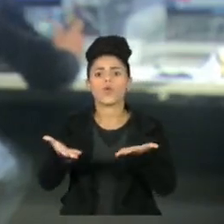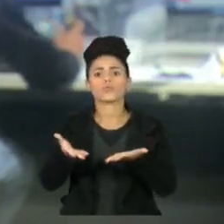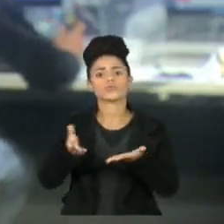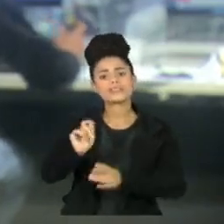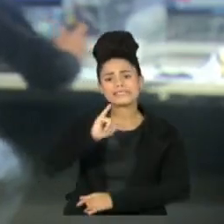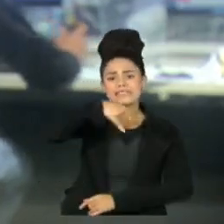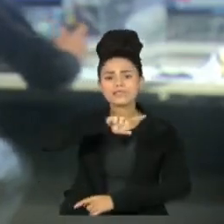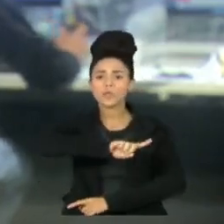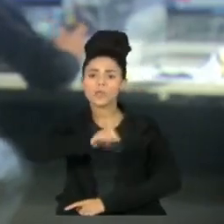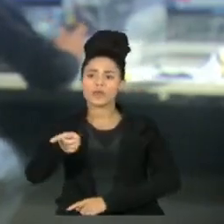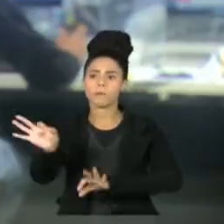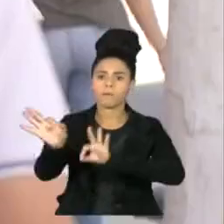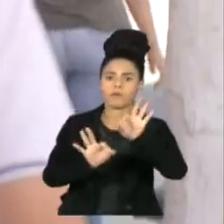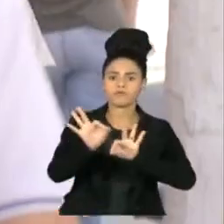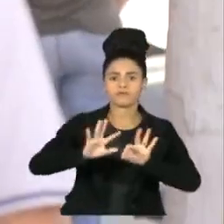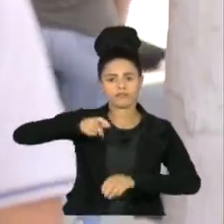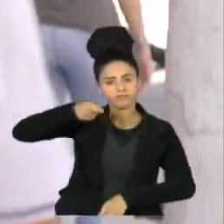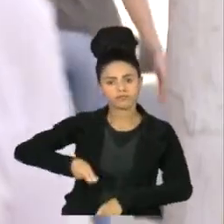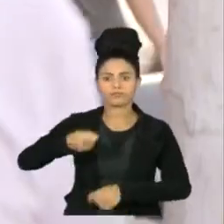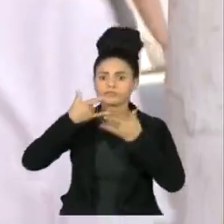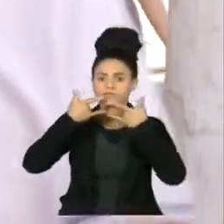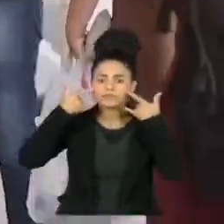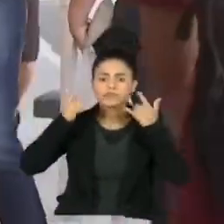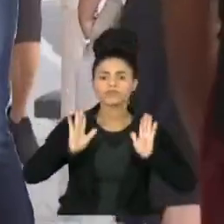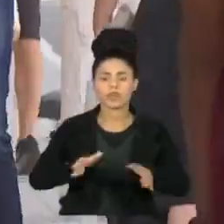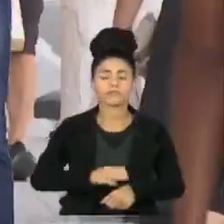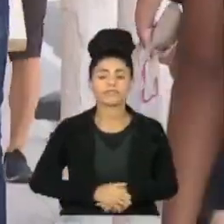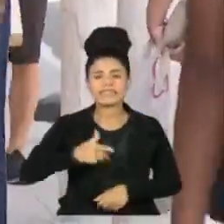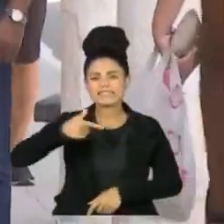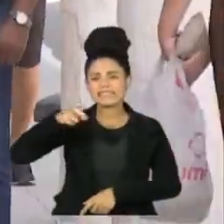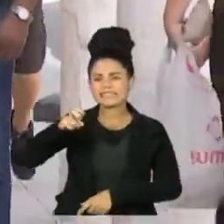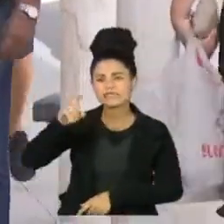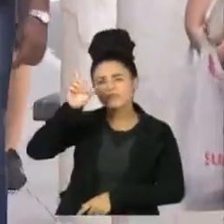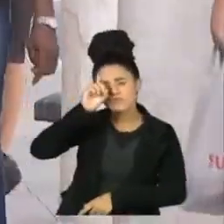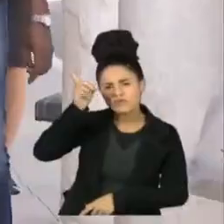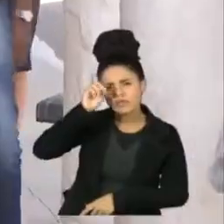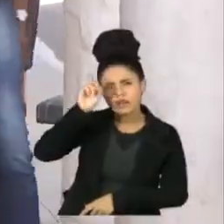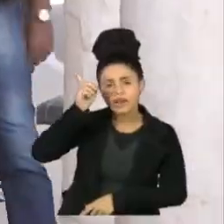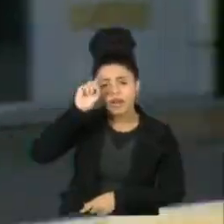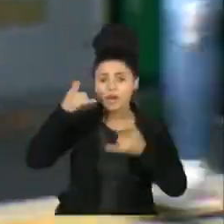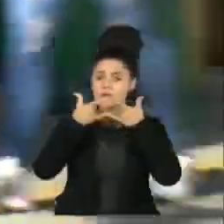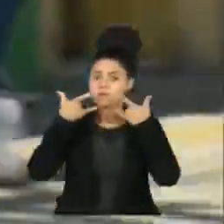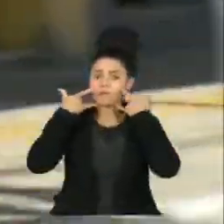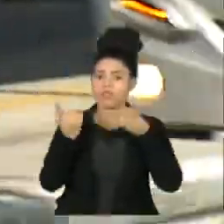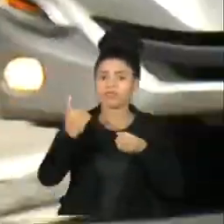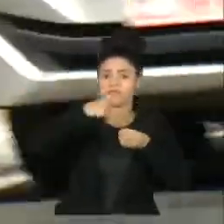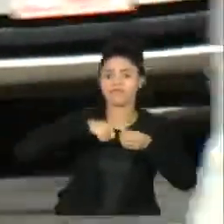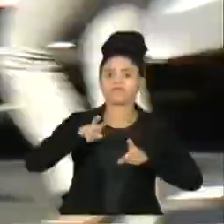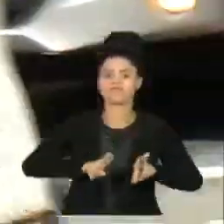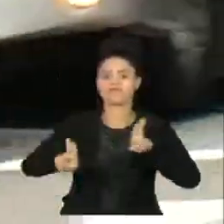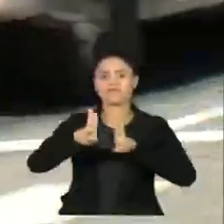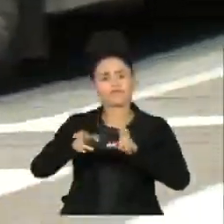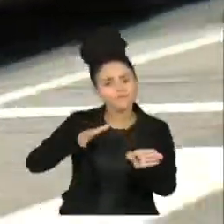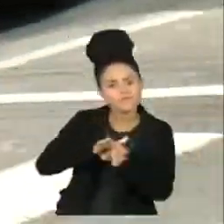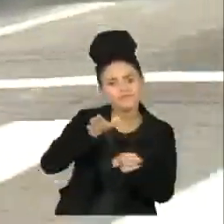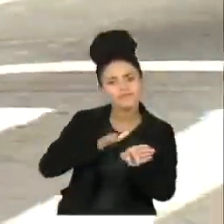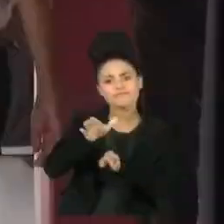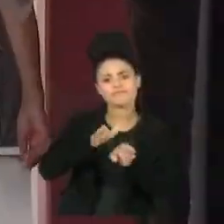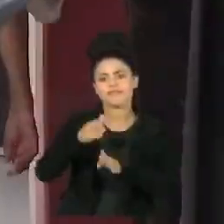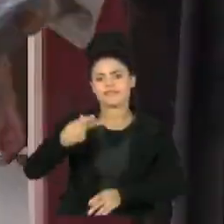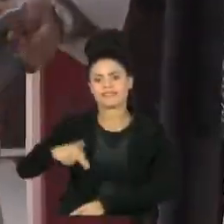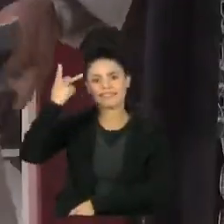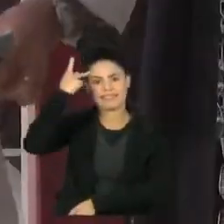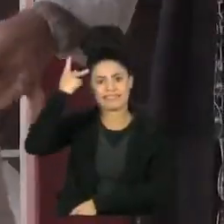ser item obrigatório. 75 dias depois, ela está de volta. A recomendação do governo paulista é